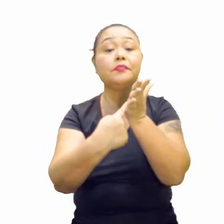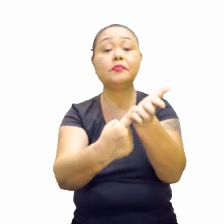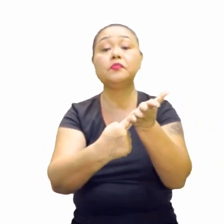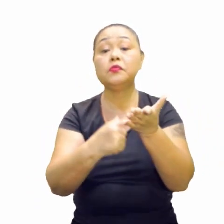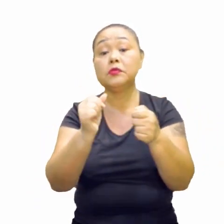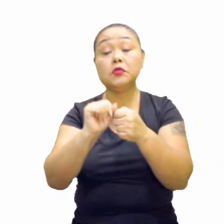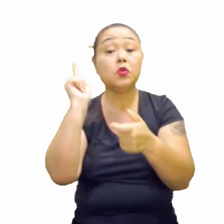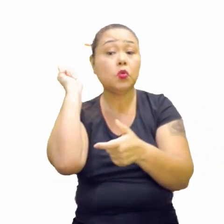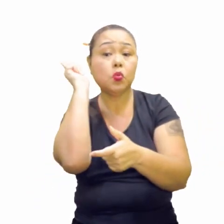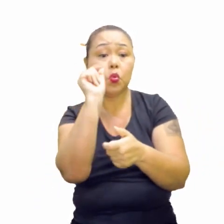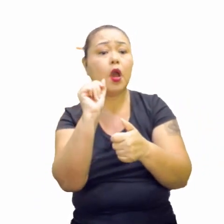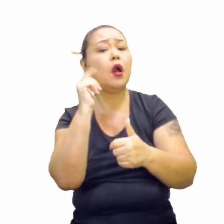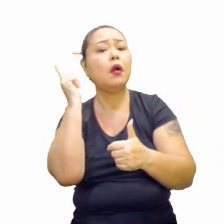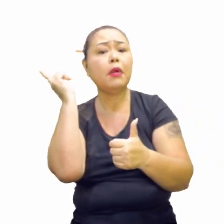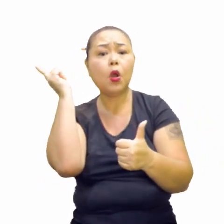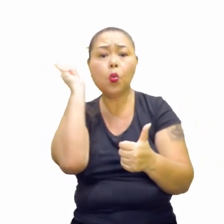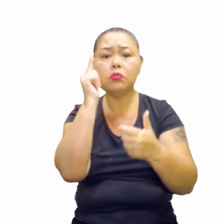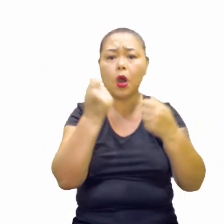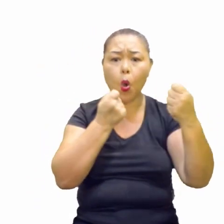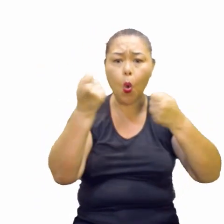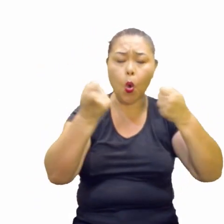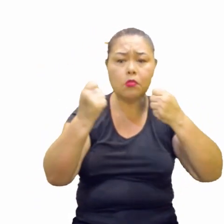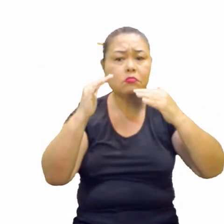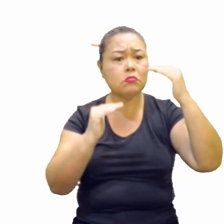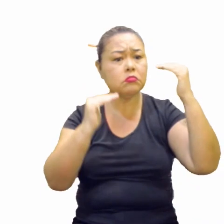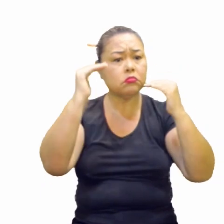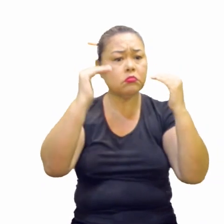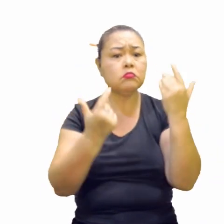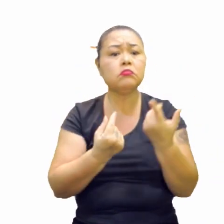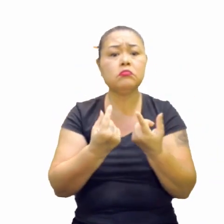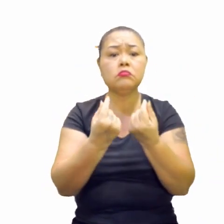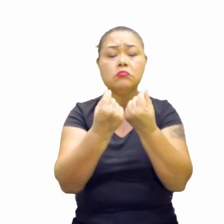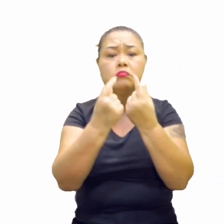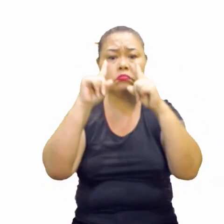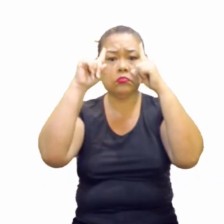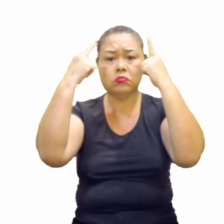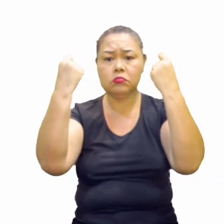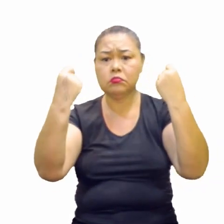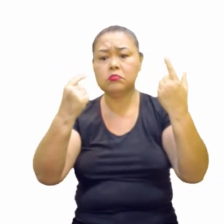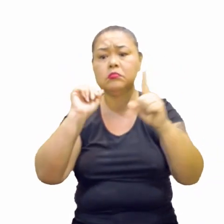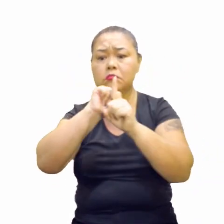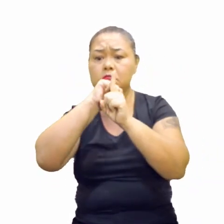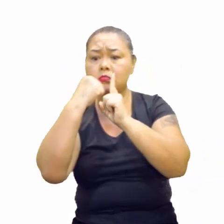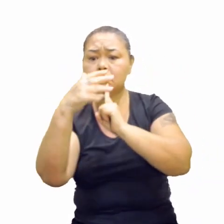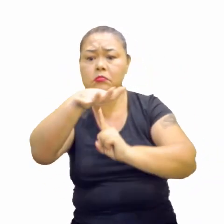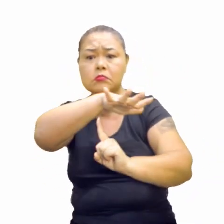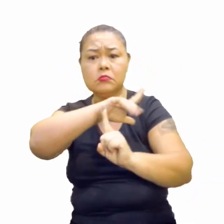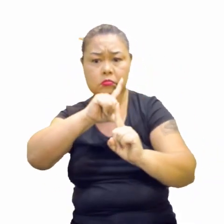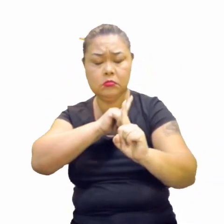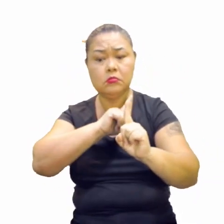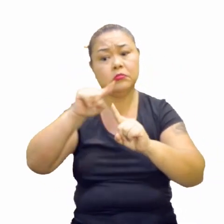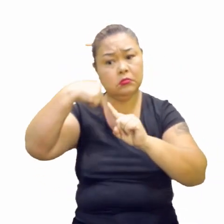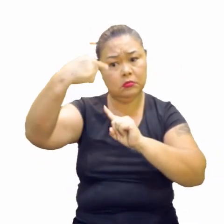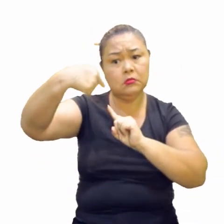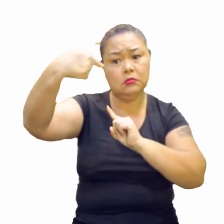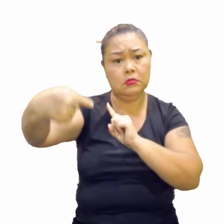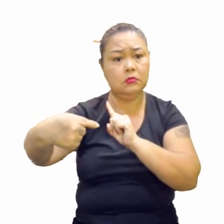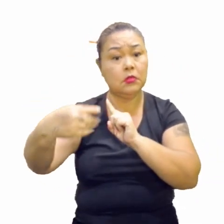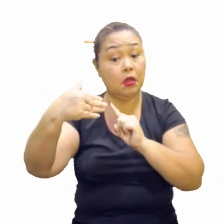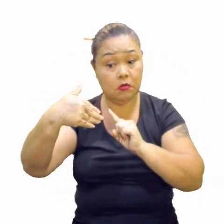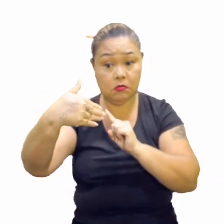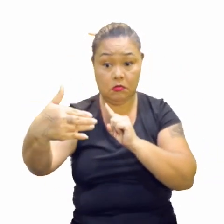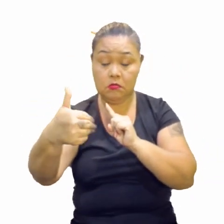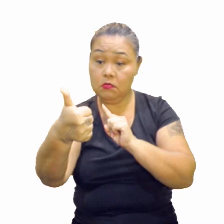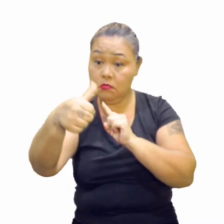conseguiu controlar relativamente a crise econômica e os violentos conflitos sociais que ela gerava. A partir de 1935,